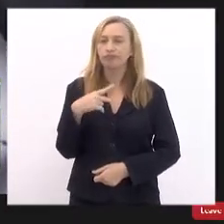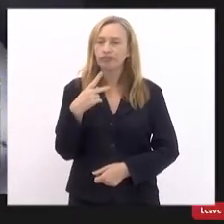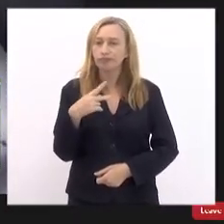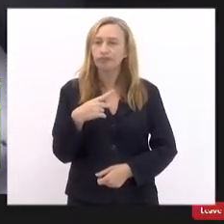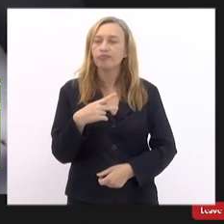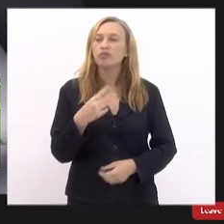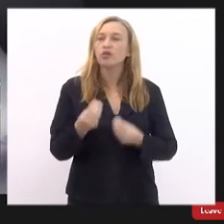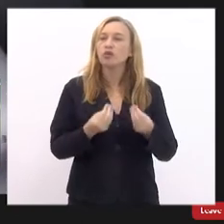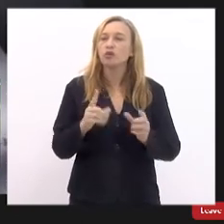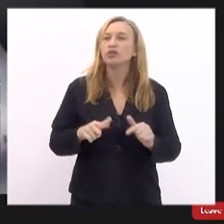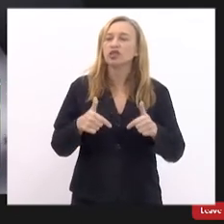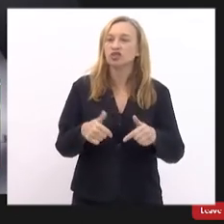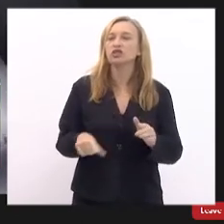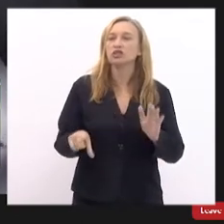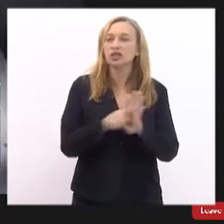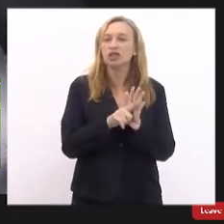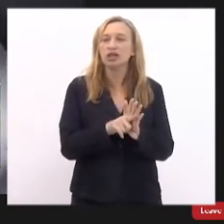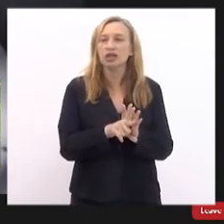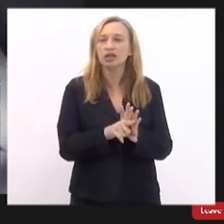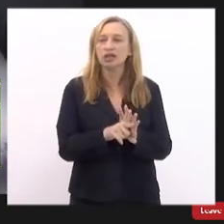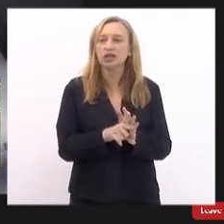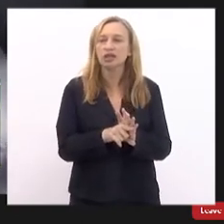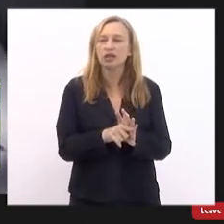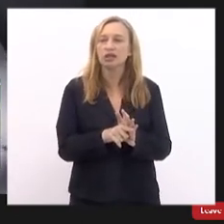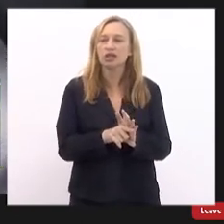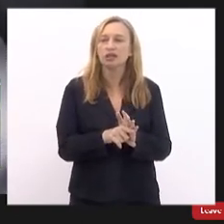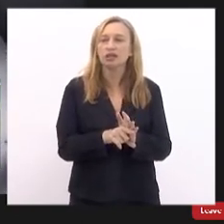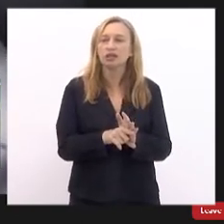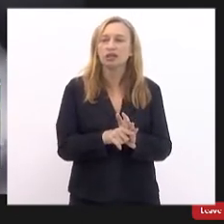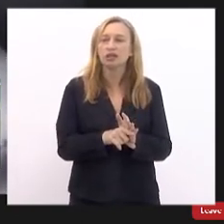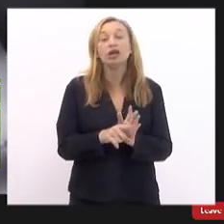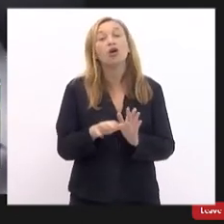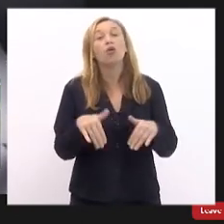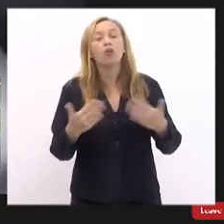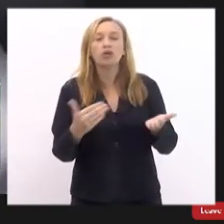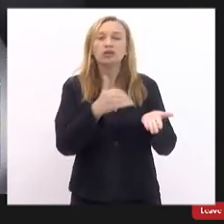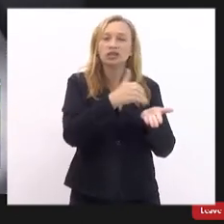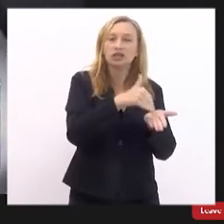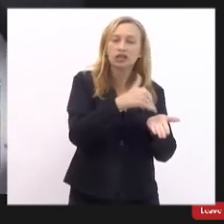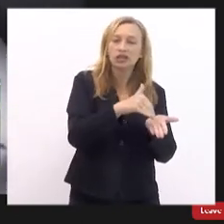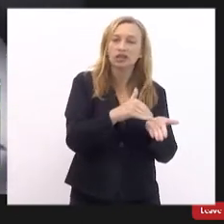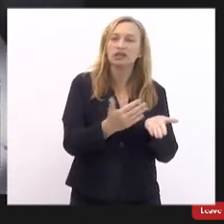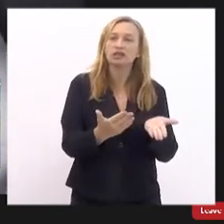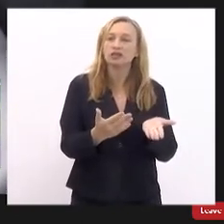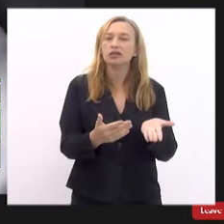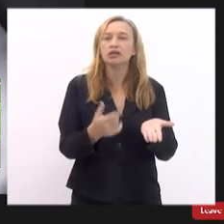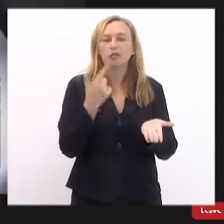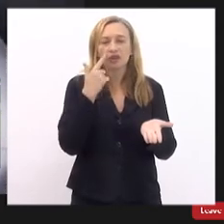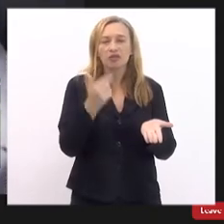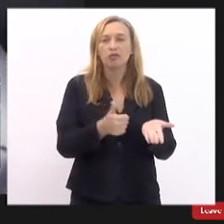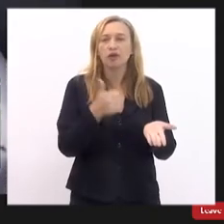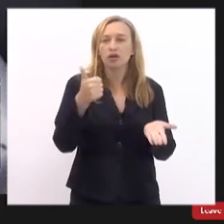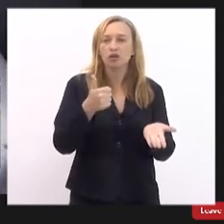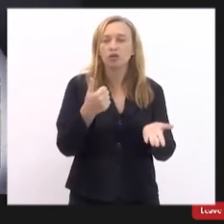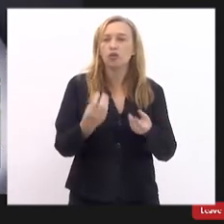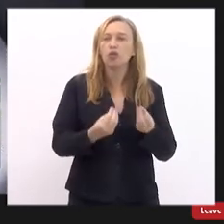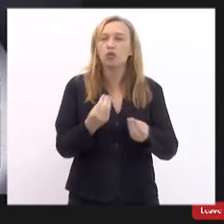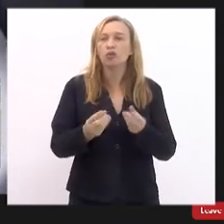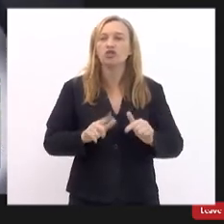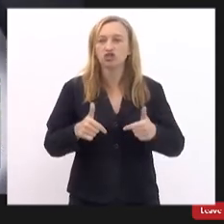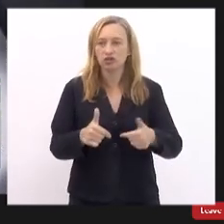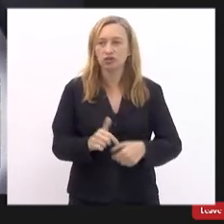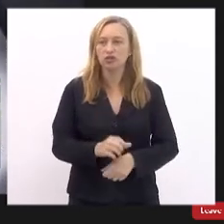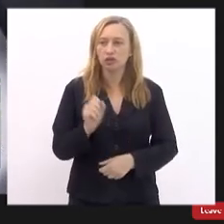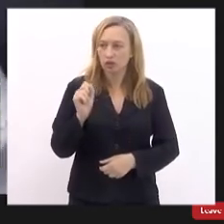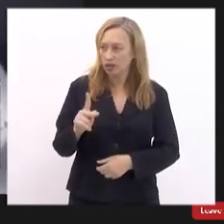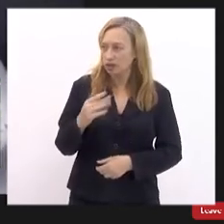está sendo atuada essa lei, ver em que secretaria está, tá, para levantar dados para ver de que forma a gente pode atuar,